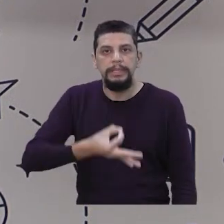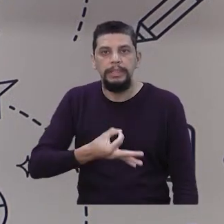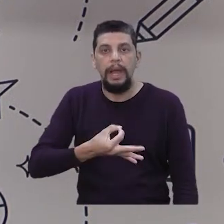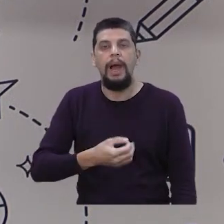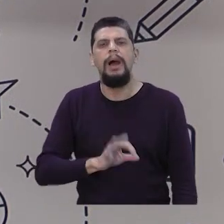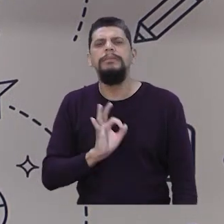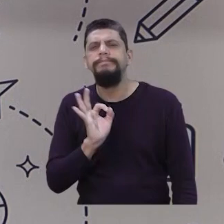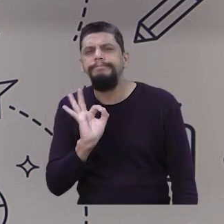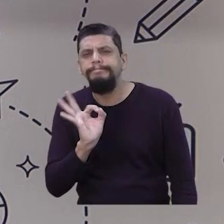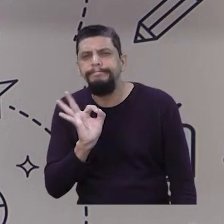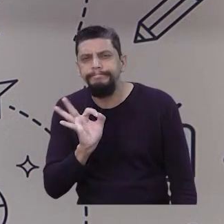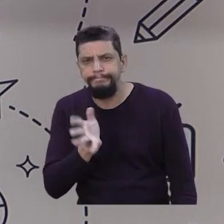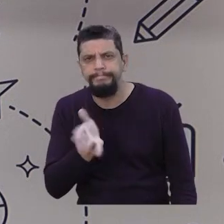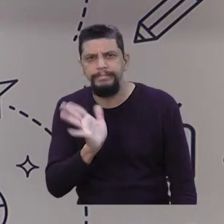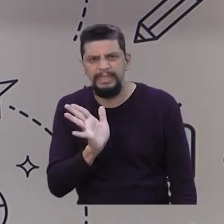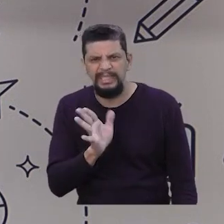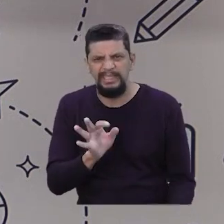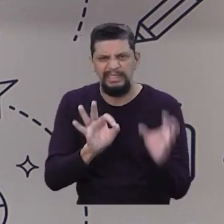Hã?